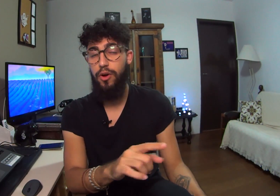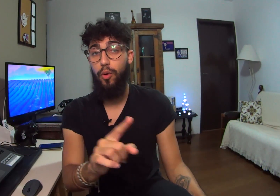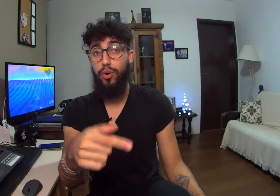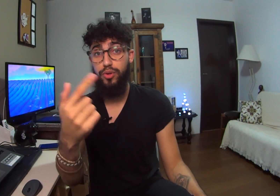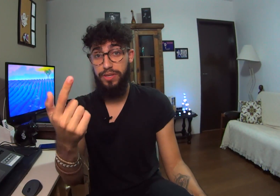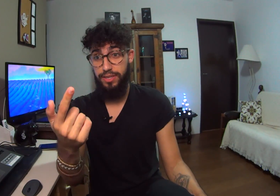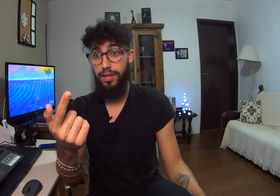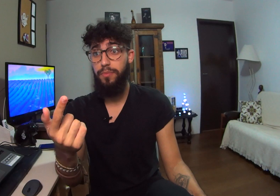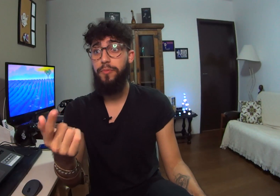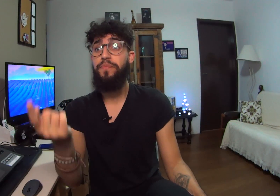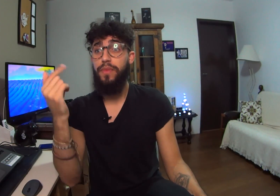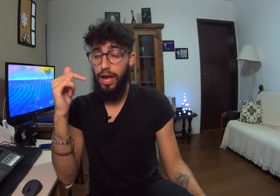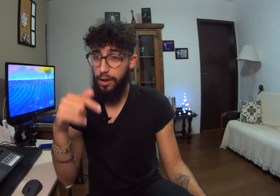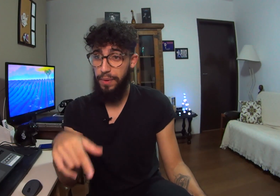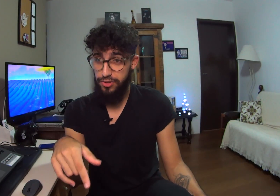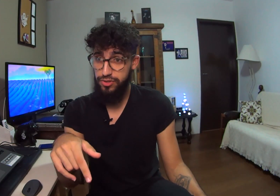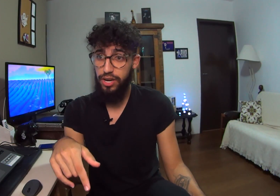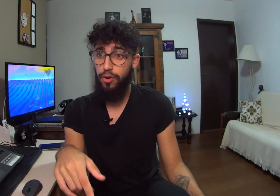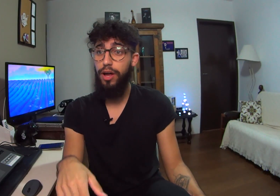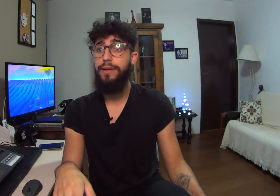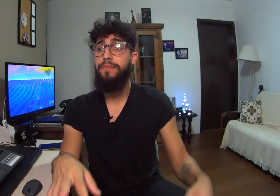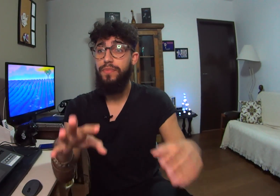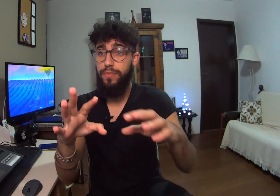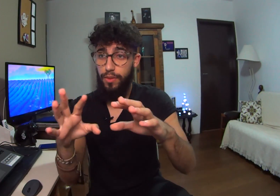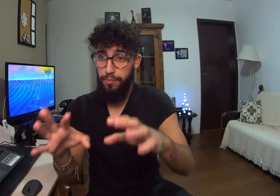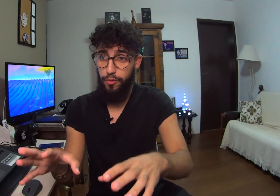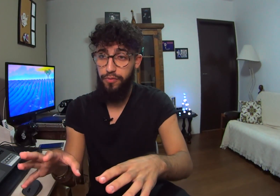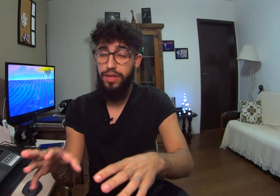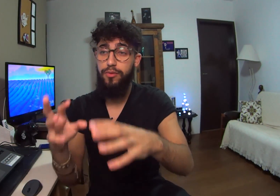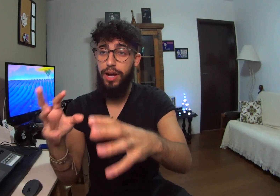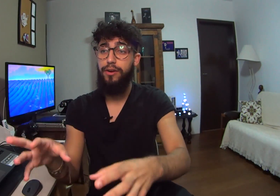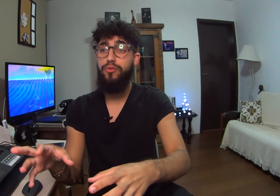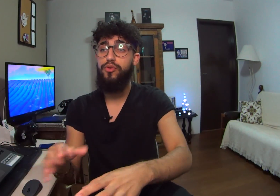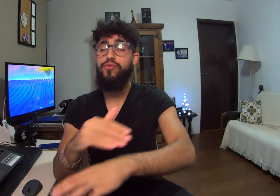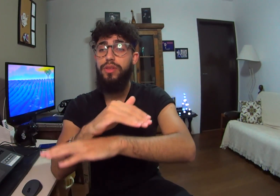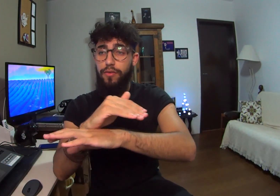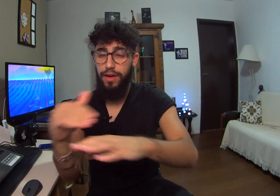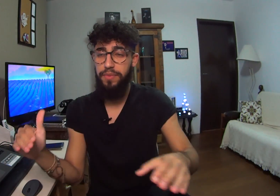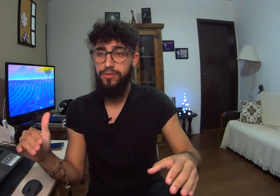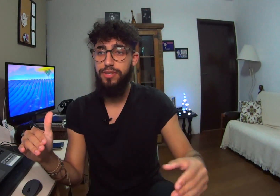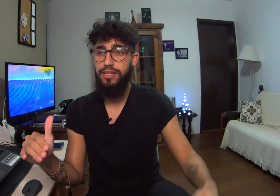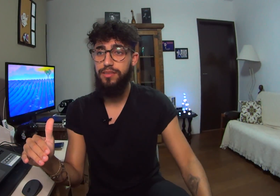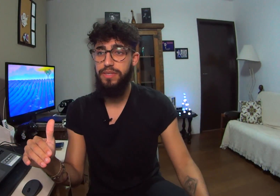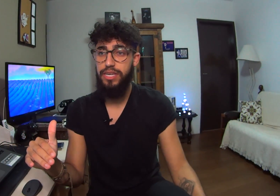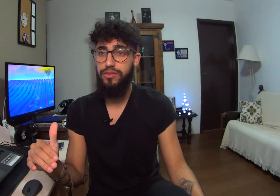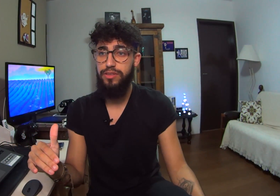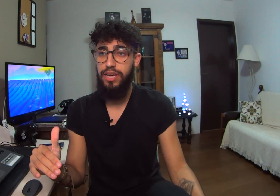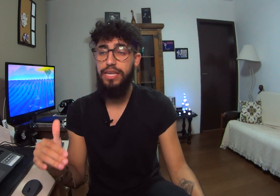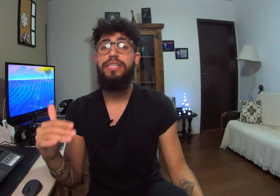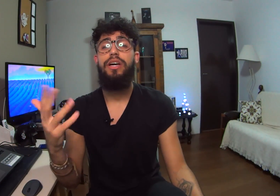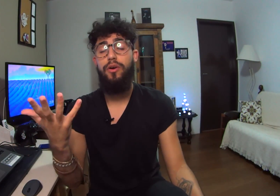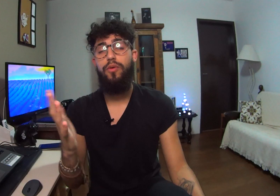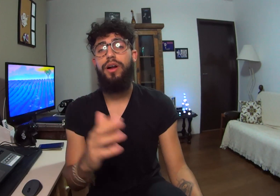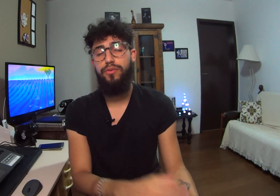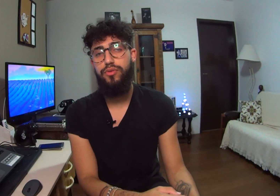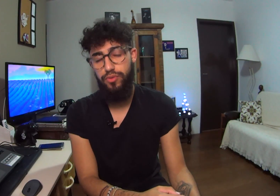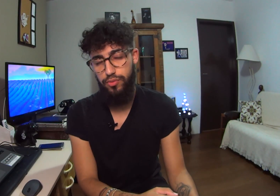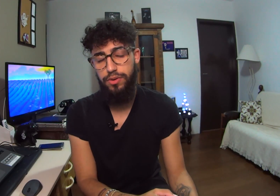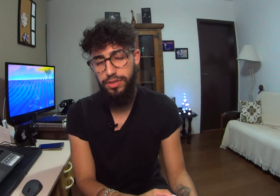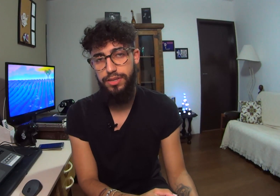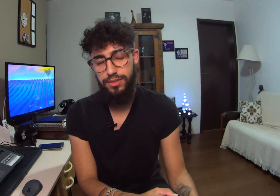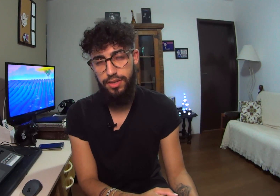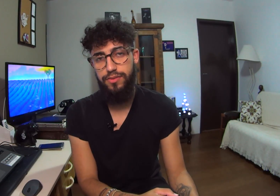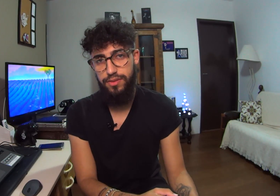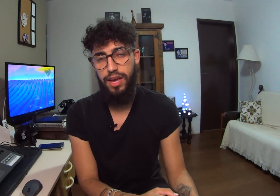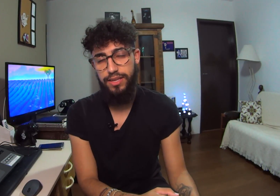caiu. Outro exemplo, a partir de agora, meu filho, Carluxo, não vai mais cuidar das minhas redes sociais. O Carluxo